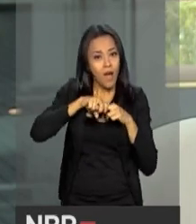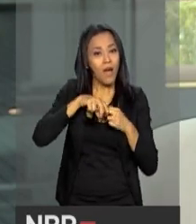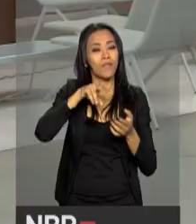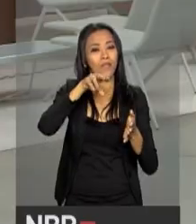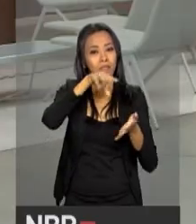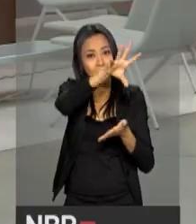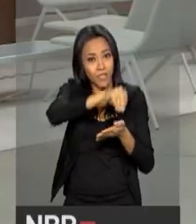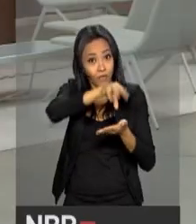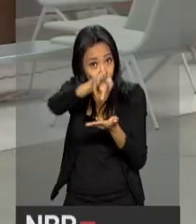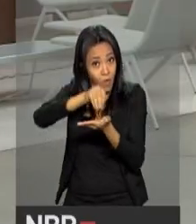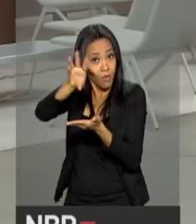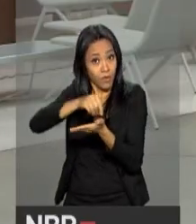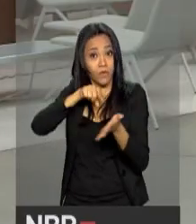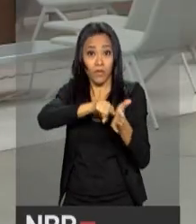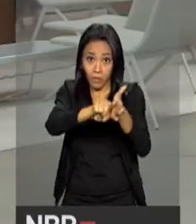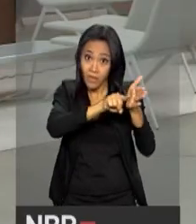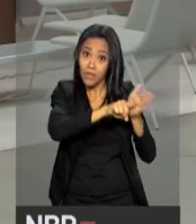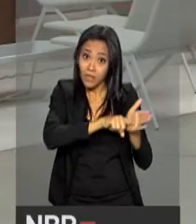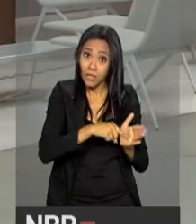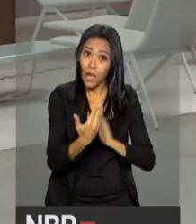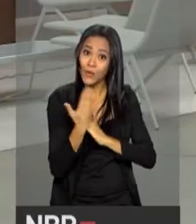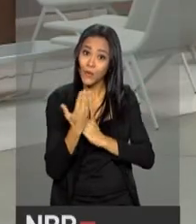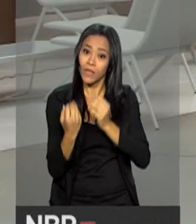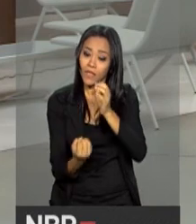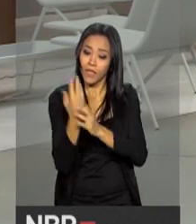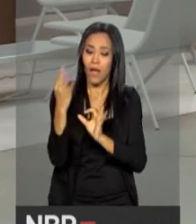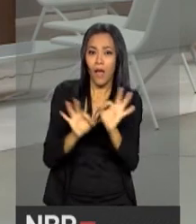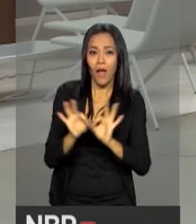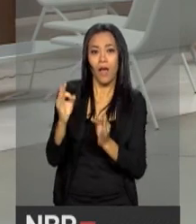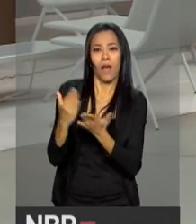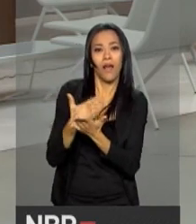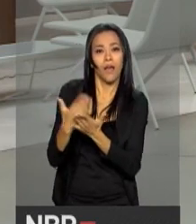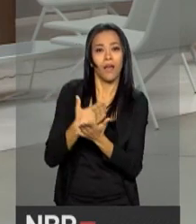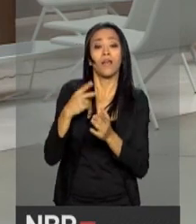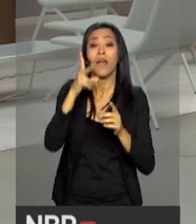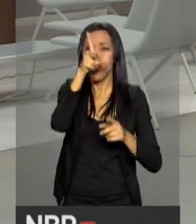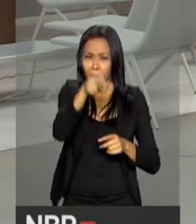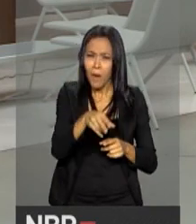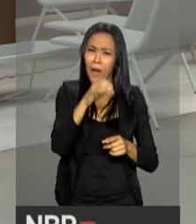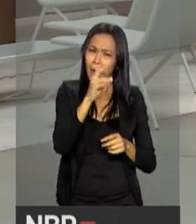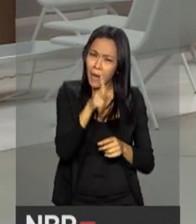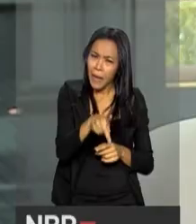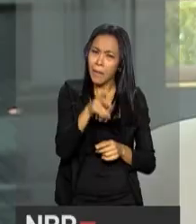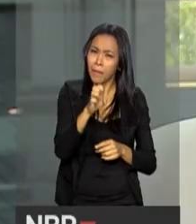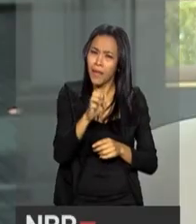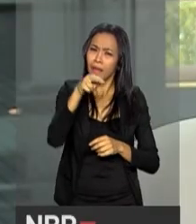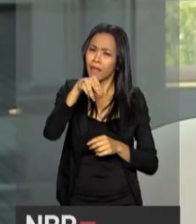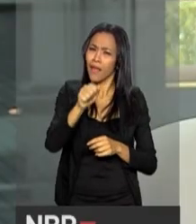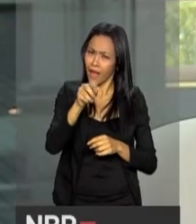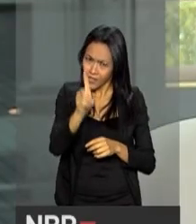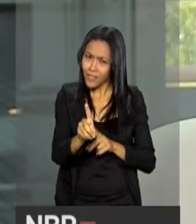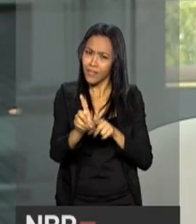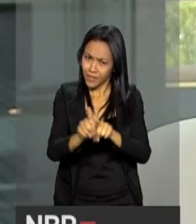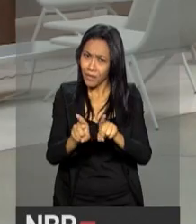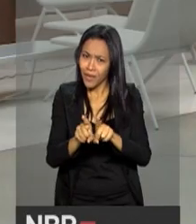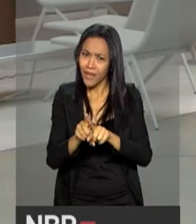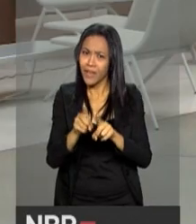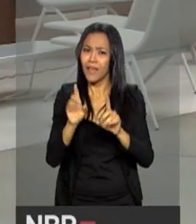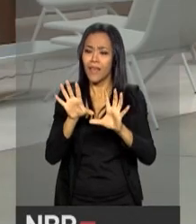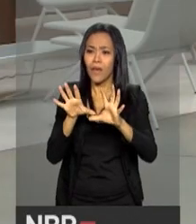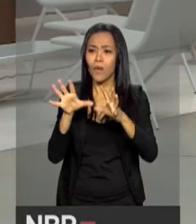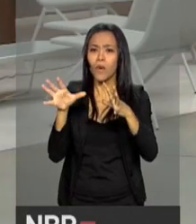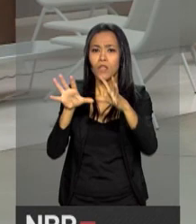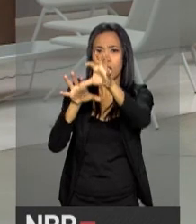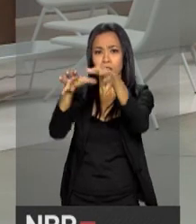os seus a exemplo do que já acontece com a pnad contínua que a pesquisa nacional por amostra de domicílios a ideia com